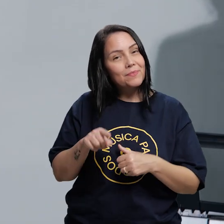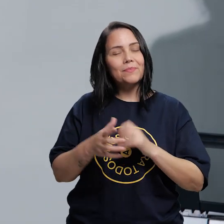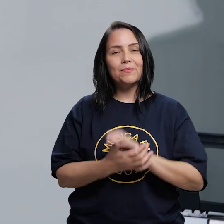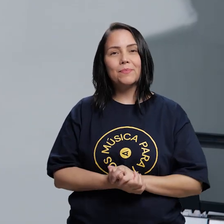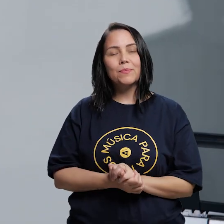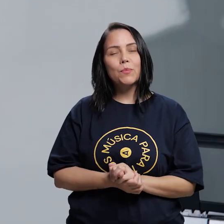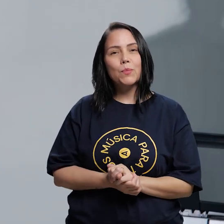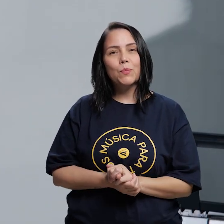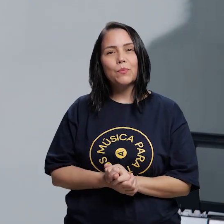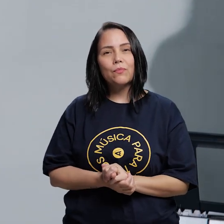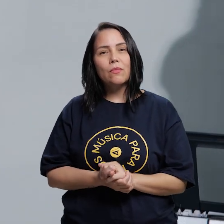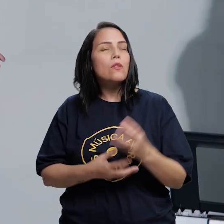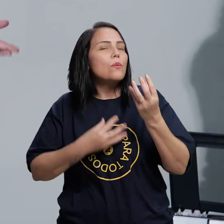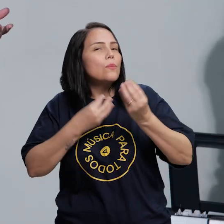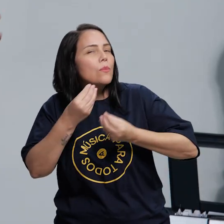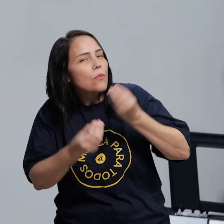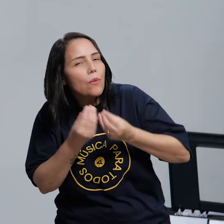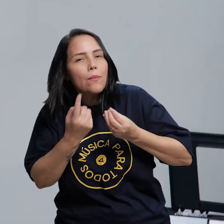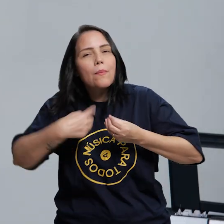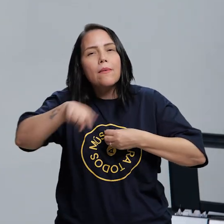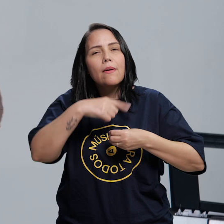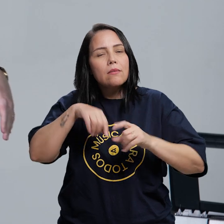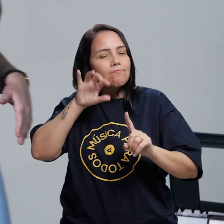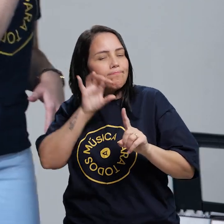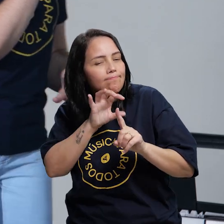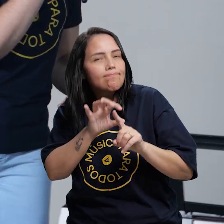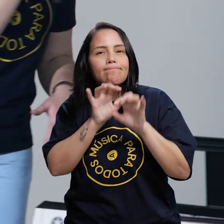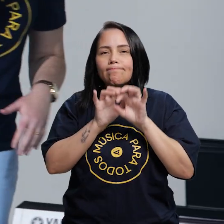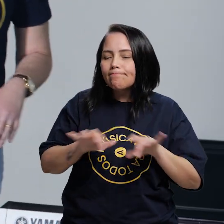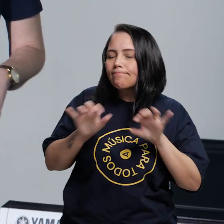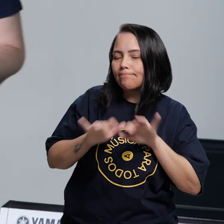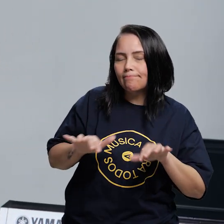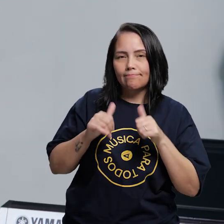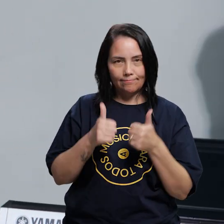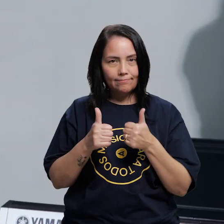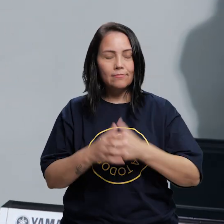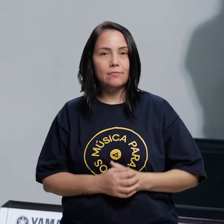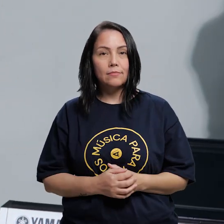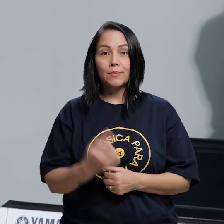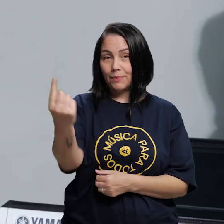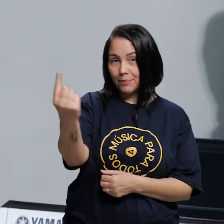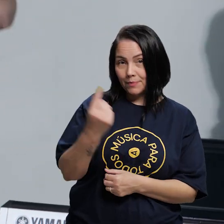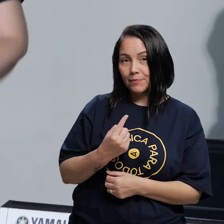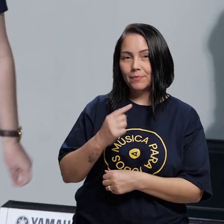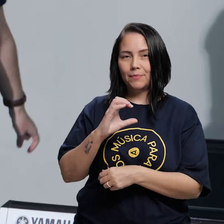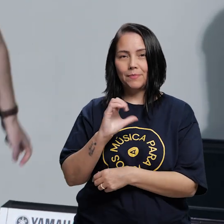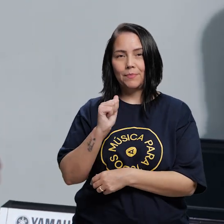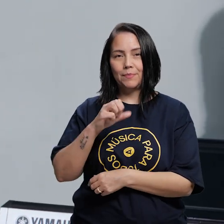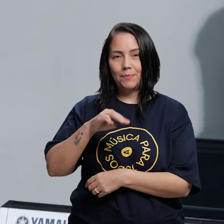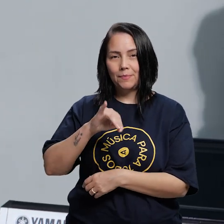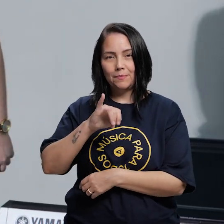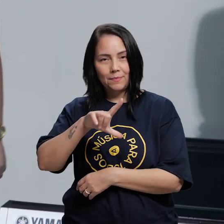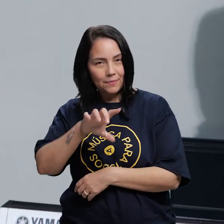uma das maneiras que a gente, então, tem a aplicação do teclado. A próxima, vou chamar a Camille. Vem